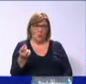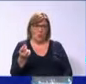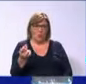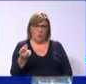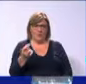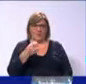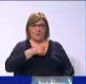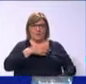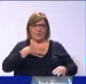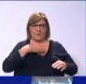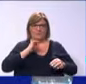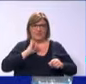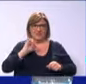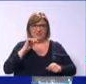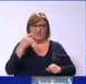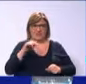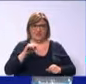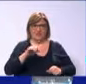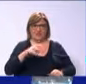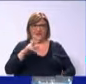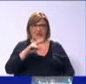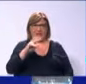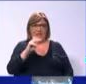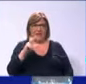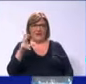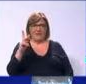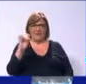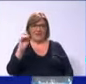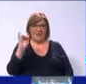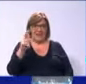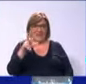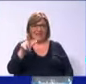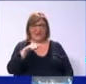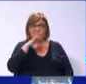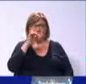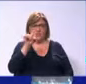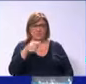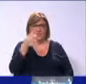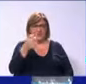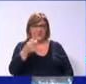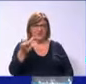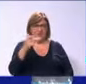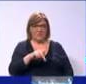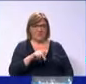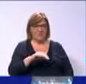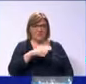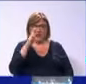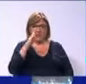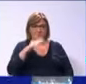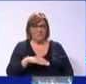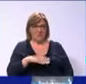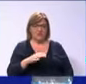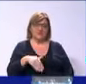empresários elementos que tim ravier e um deles claramente que é um milhão e meio vai em imagem -